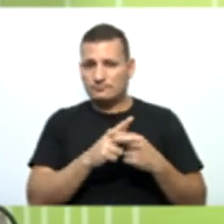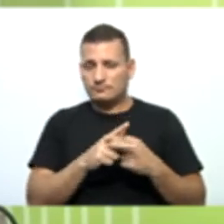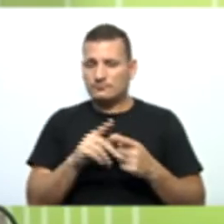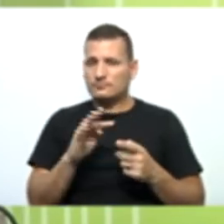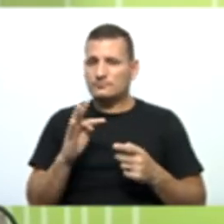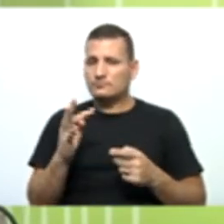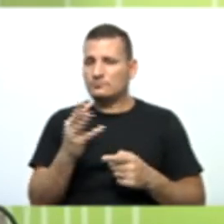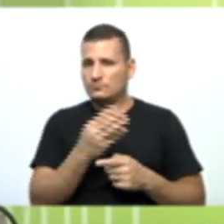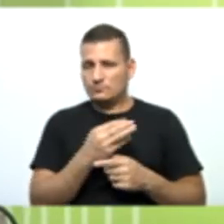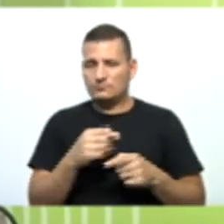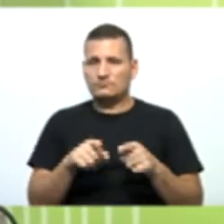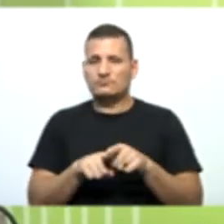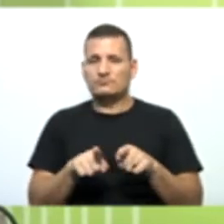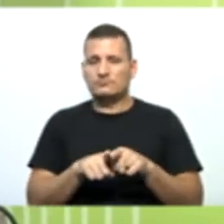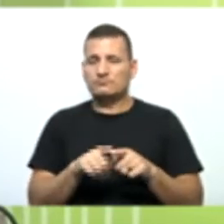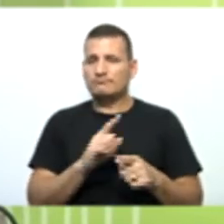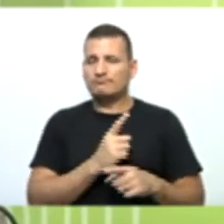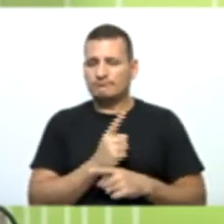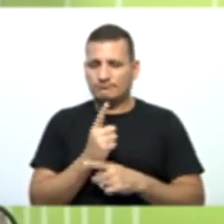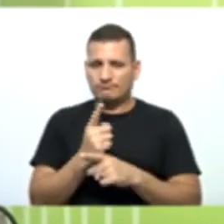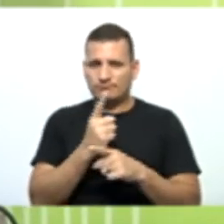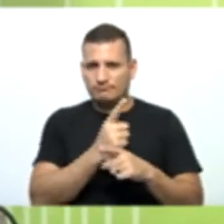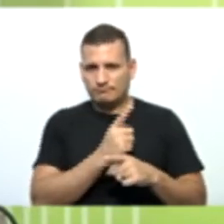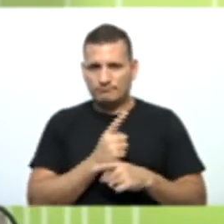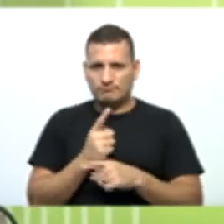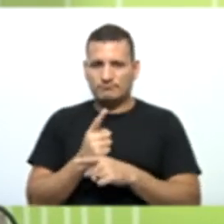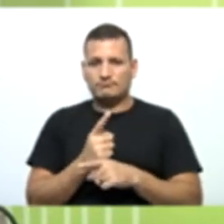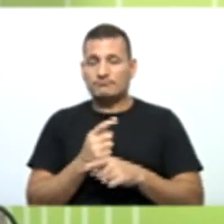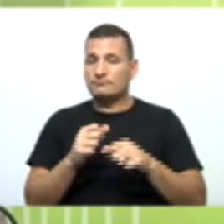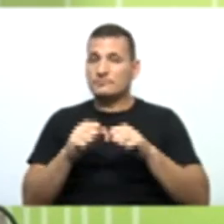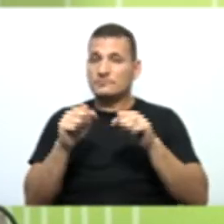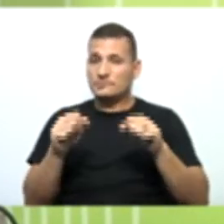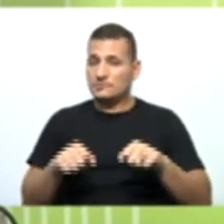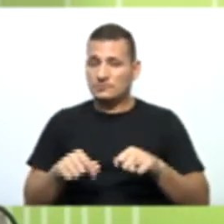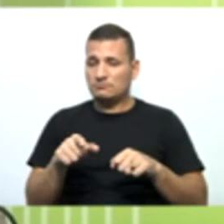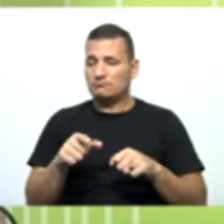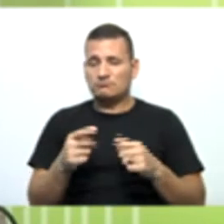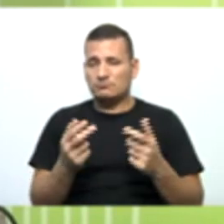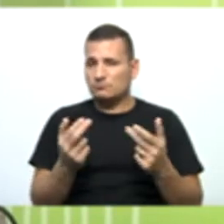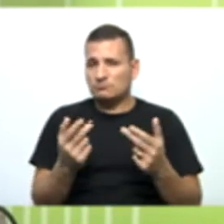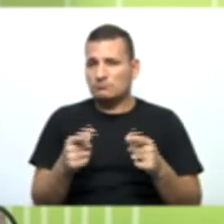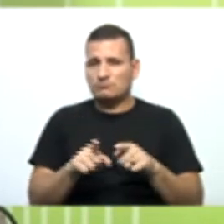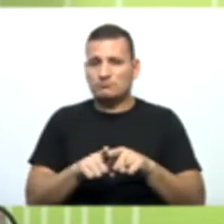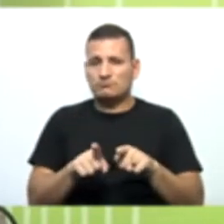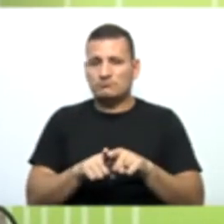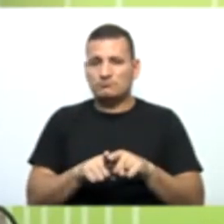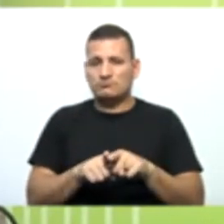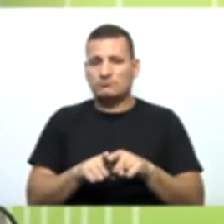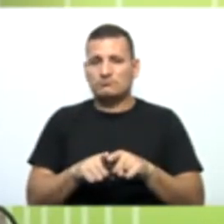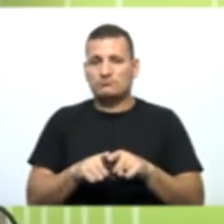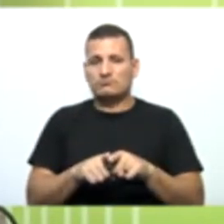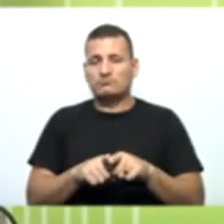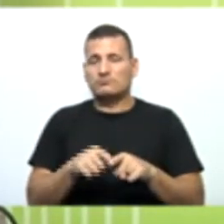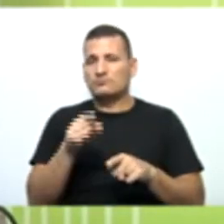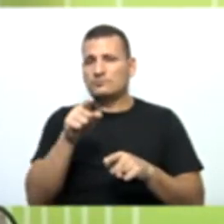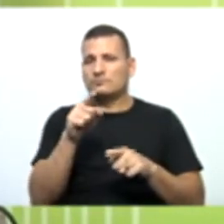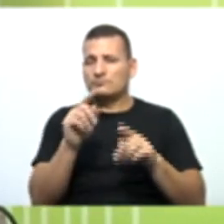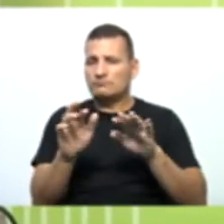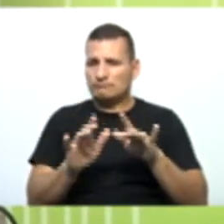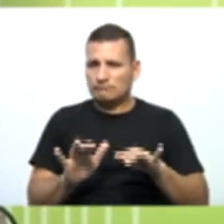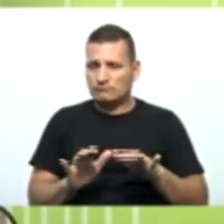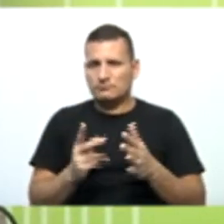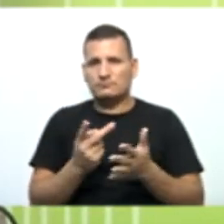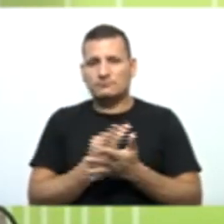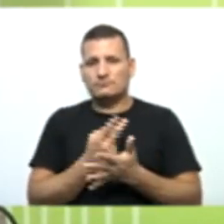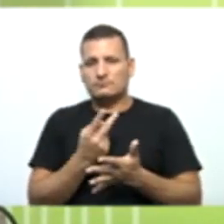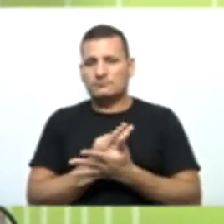daí também vai ser identificado. E o nosso sistema da mesma forma. Não desenvolva de forma